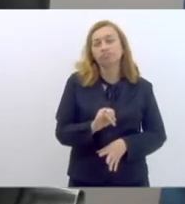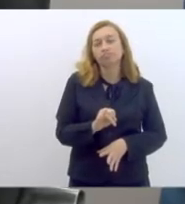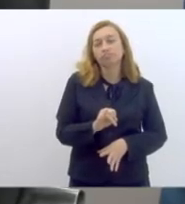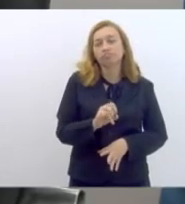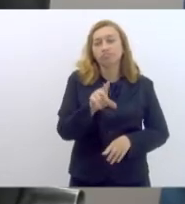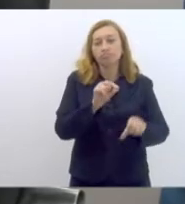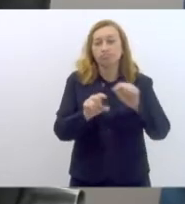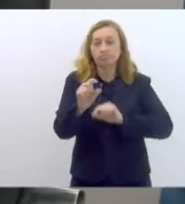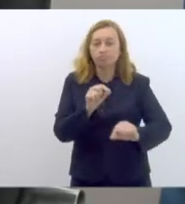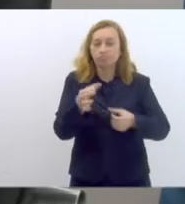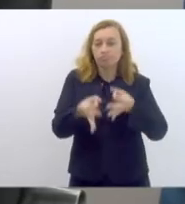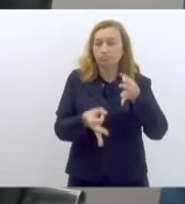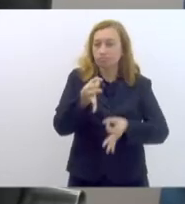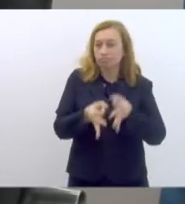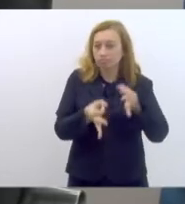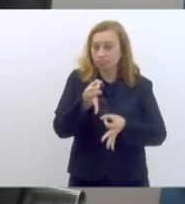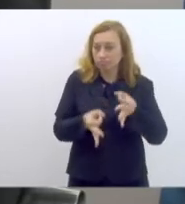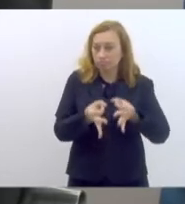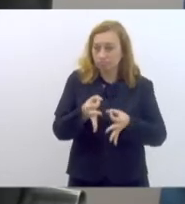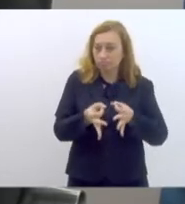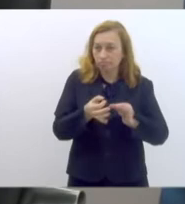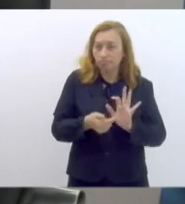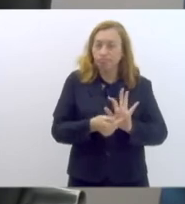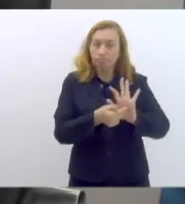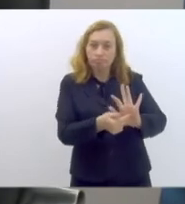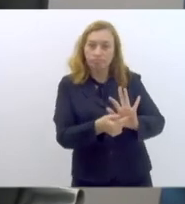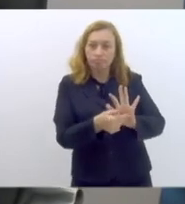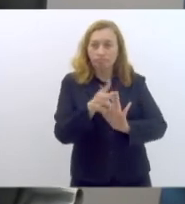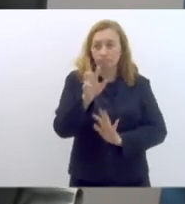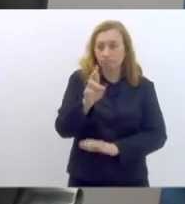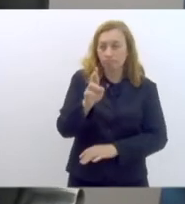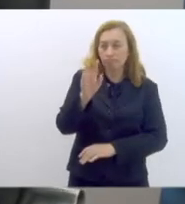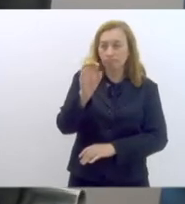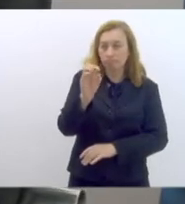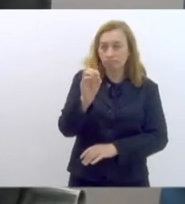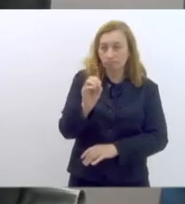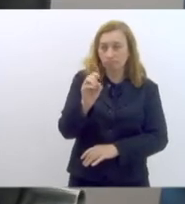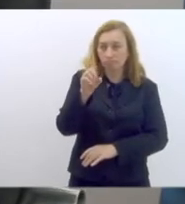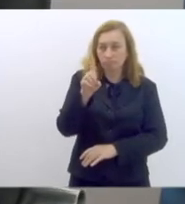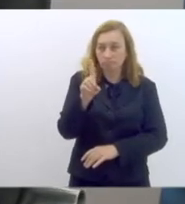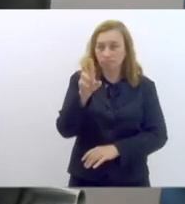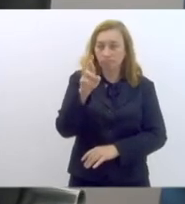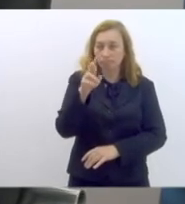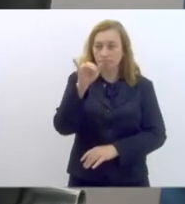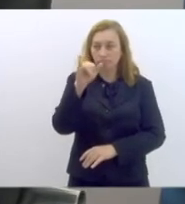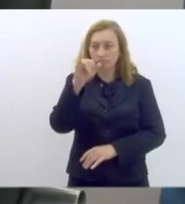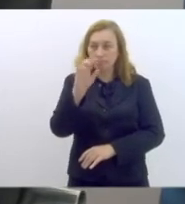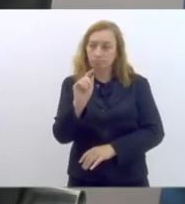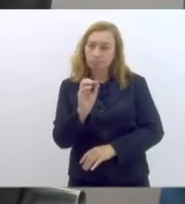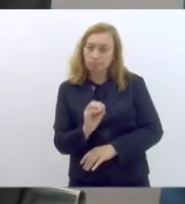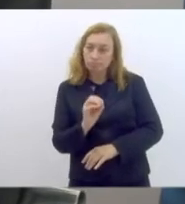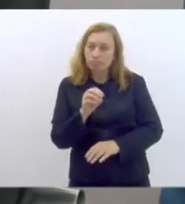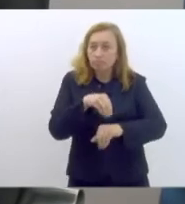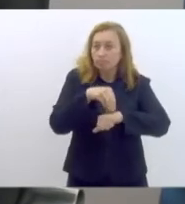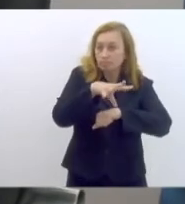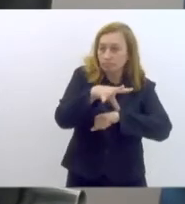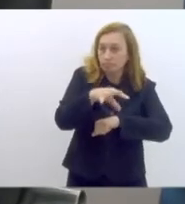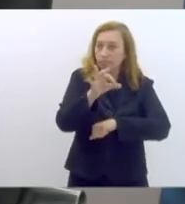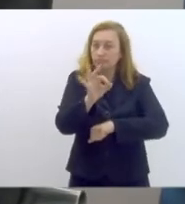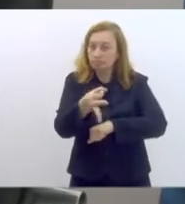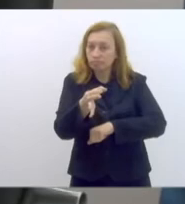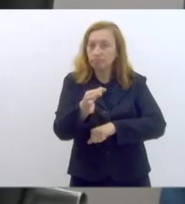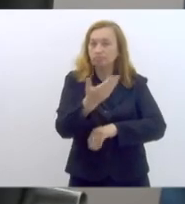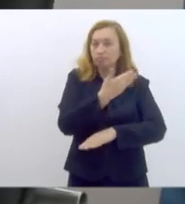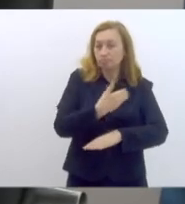decisões judiciais, que foram apontadas até pelo Rodrigo Lopes, que esse seria um indicador. Já que o